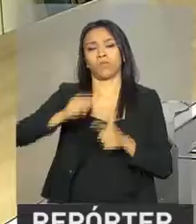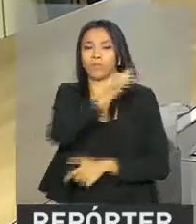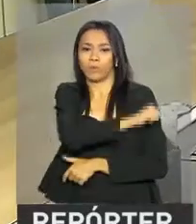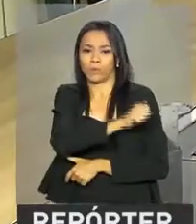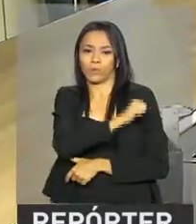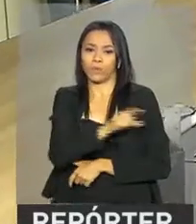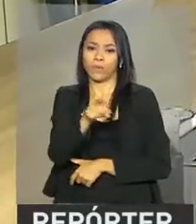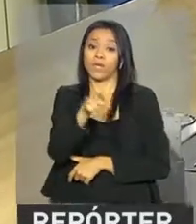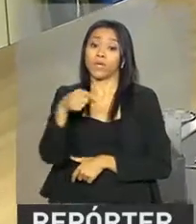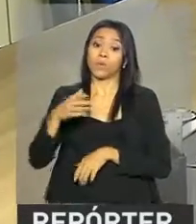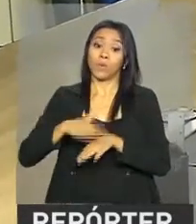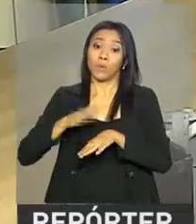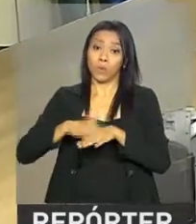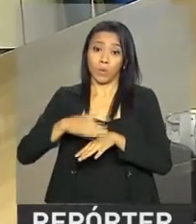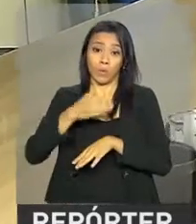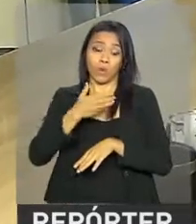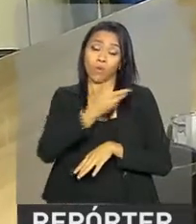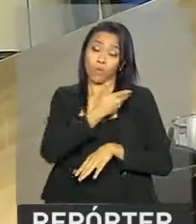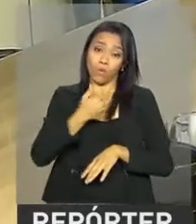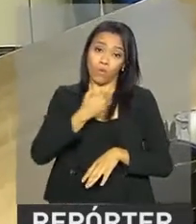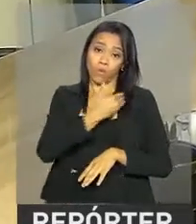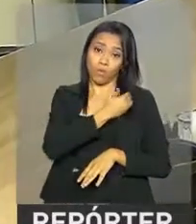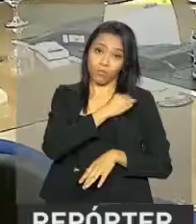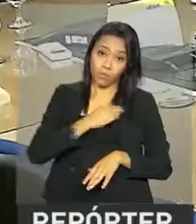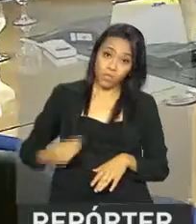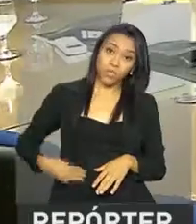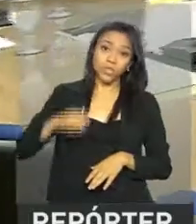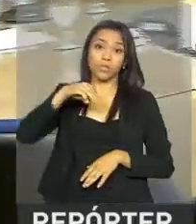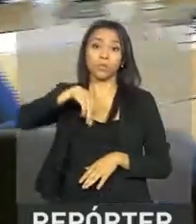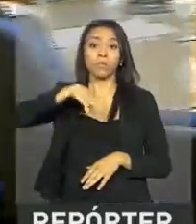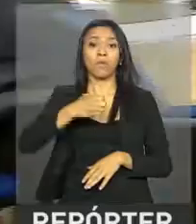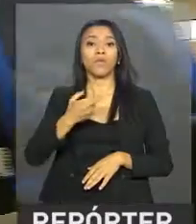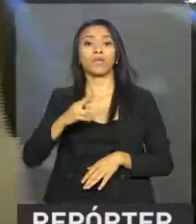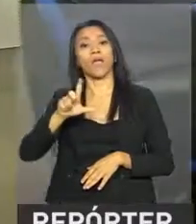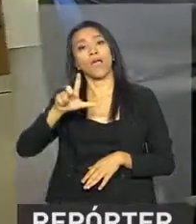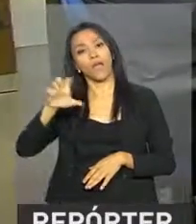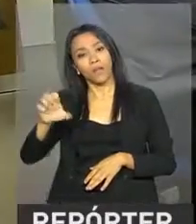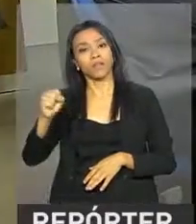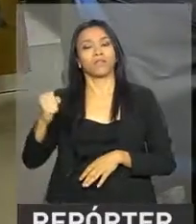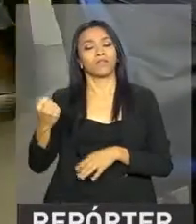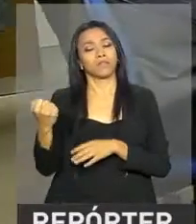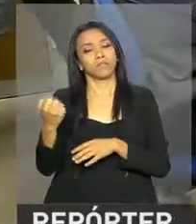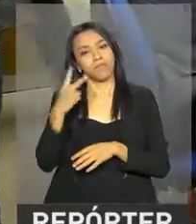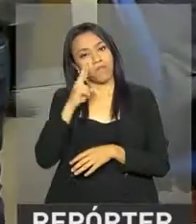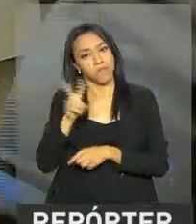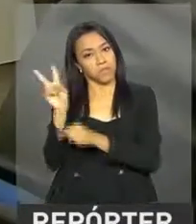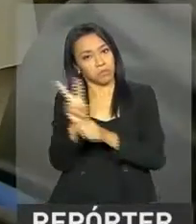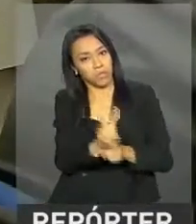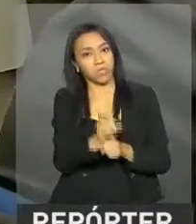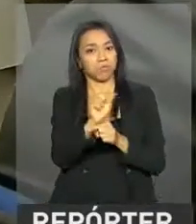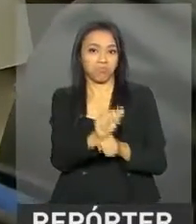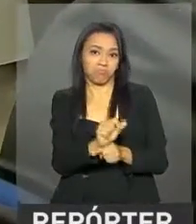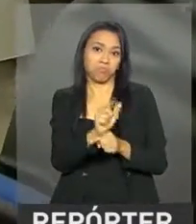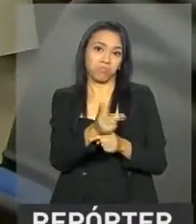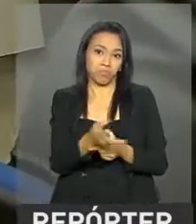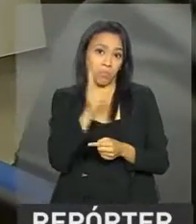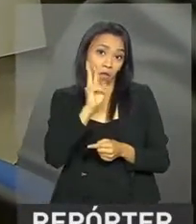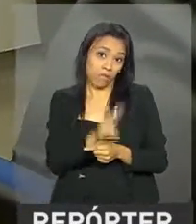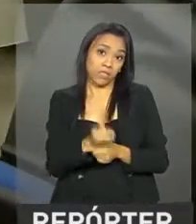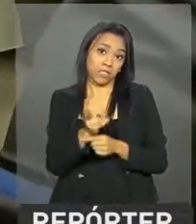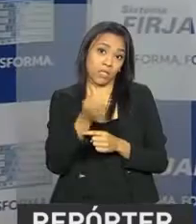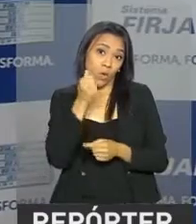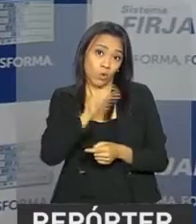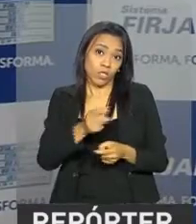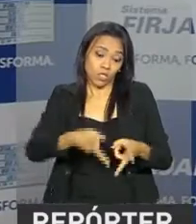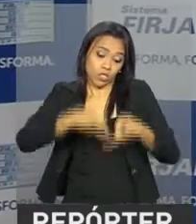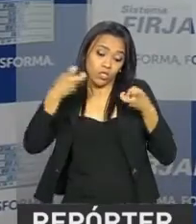cita a possibilidade de o estado obter empréstimos internacionais, dando como garantia receitas futuras vindas da exploração do